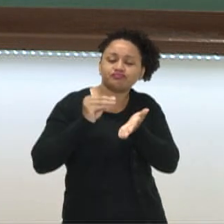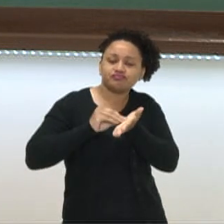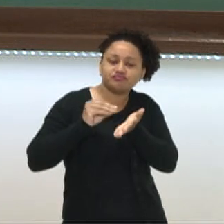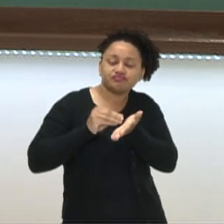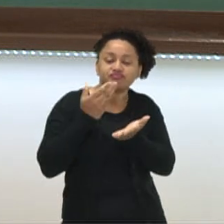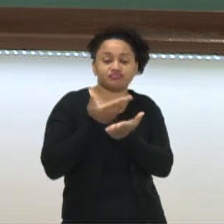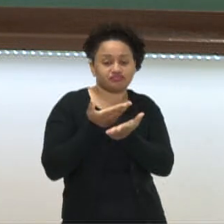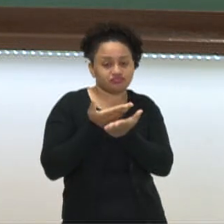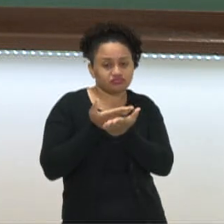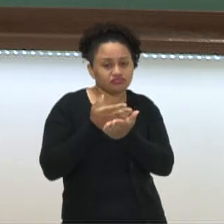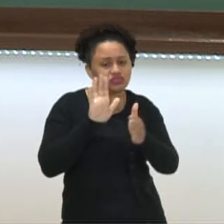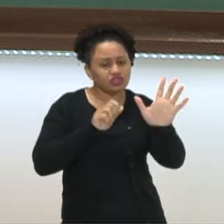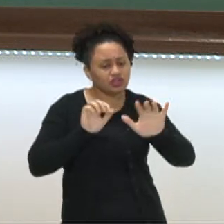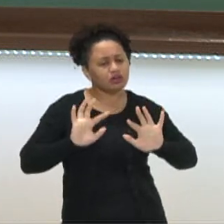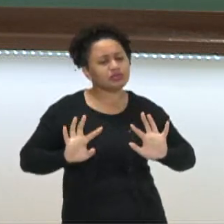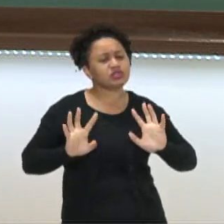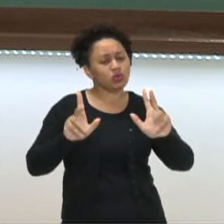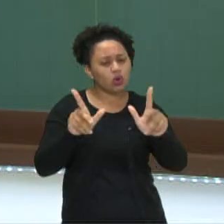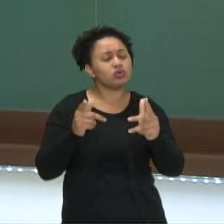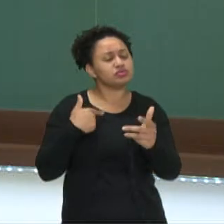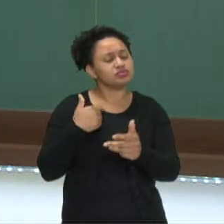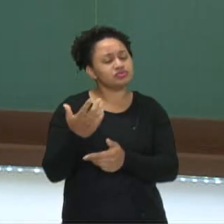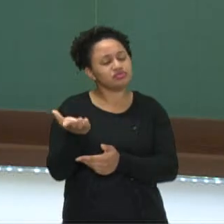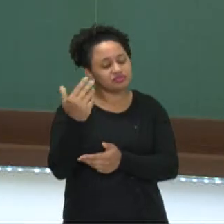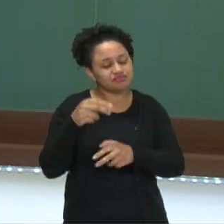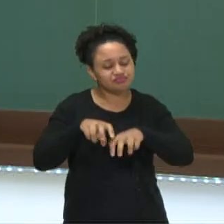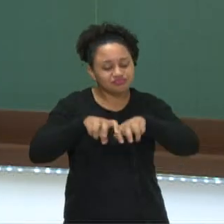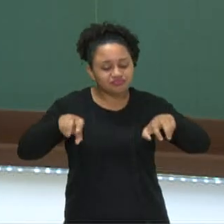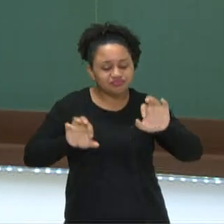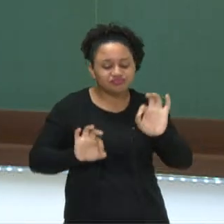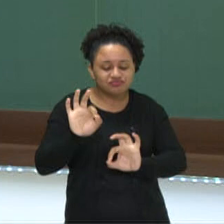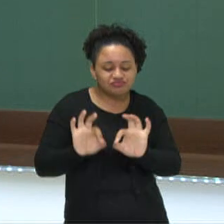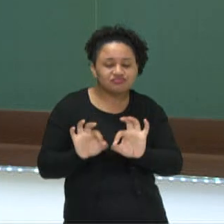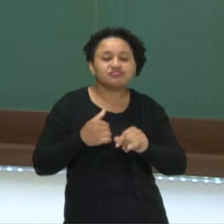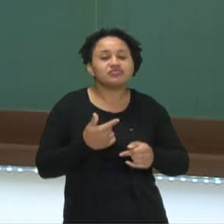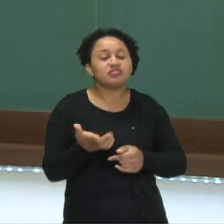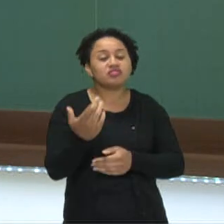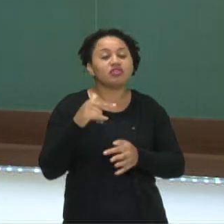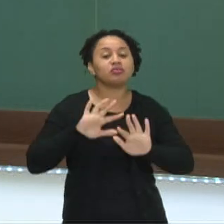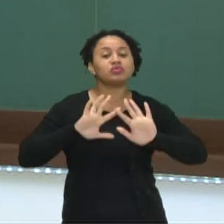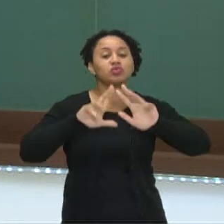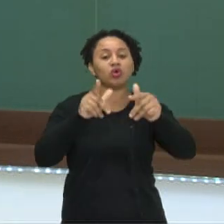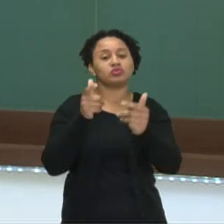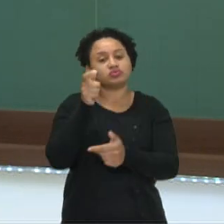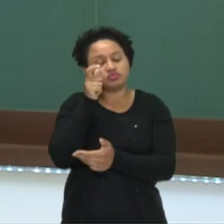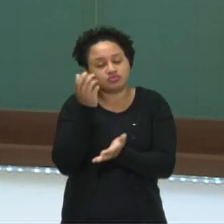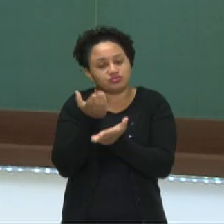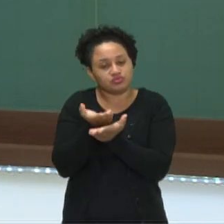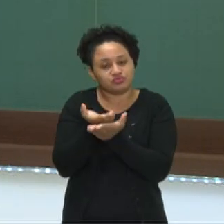essa aula. Chama todo mundo, empurra o sofá e vamos todos participar dessa aula.